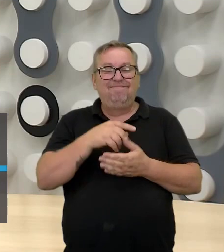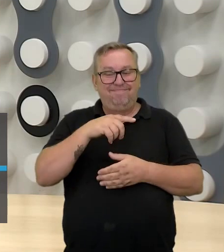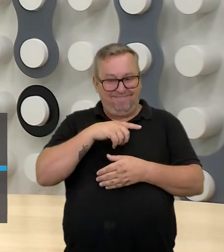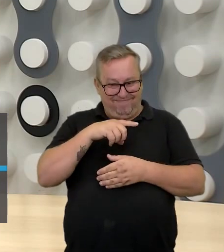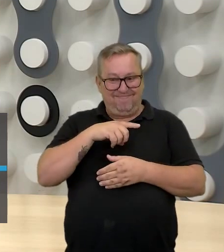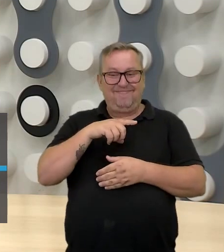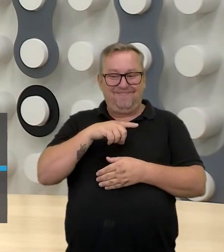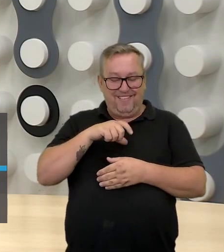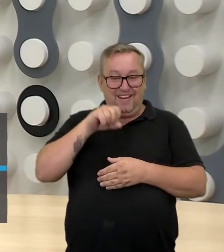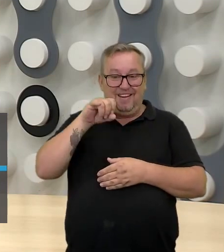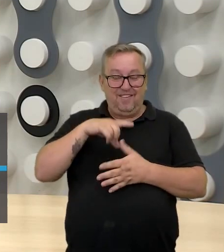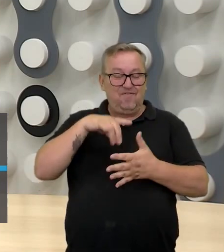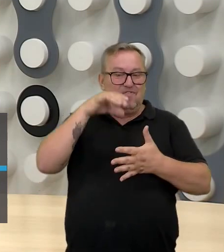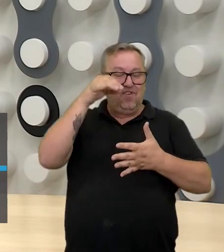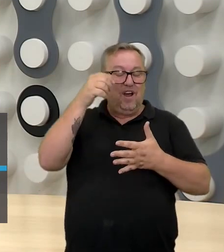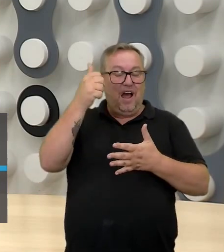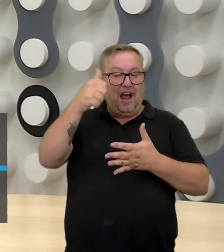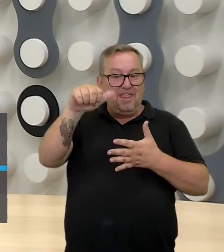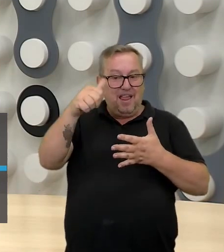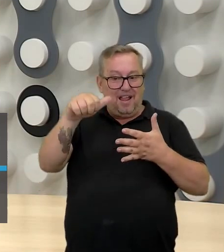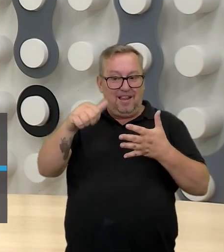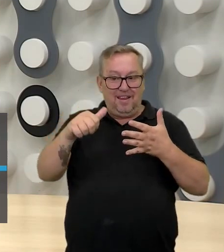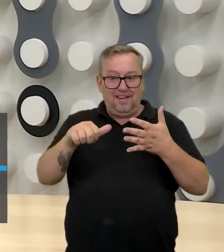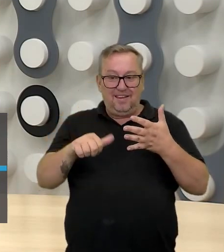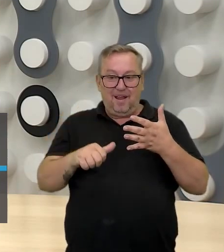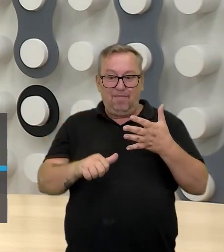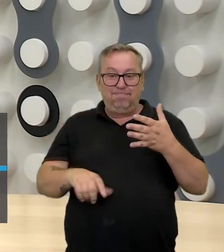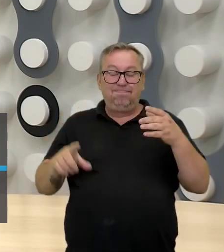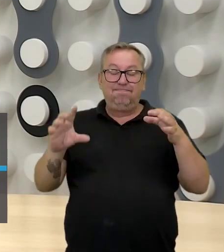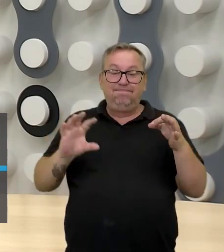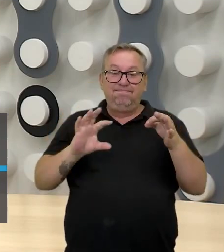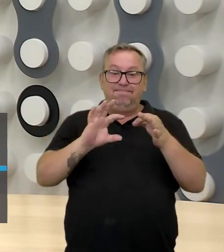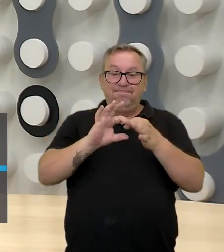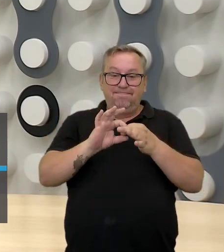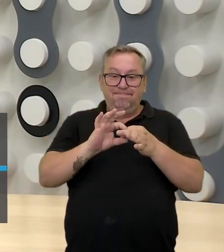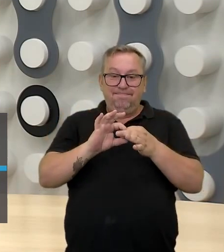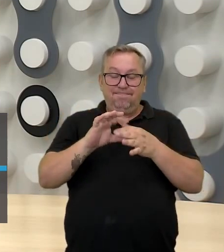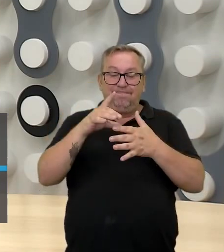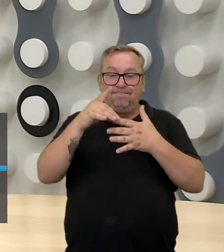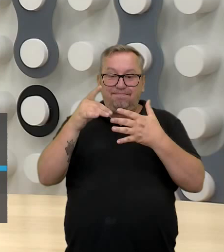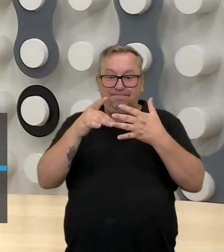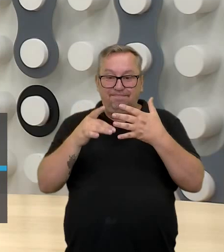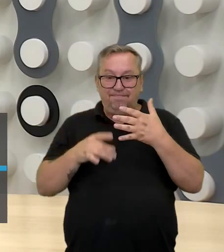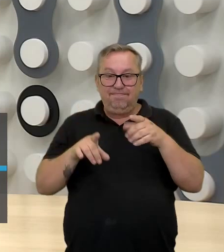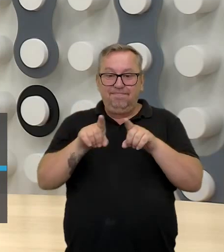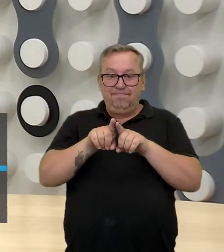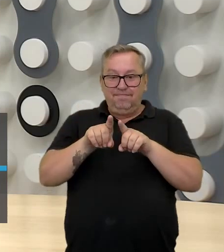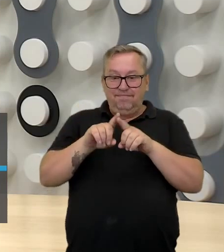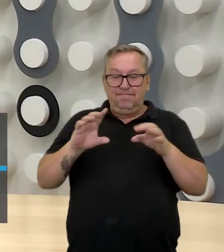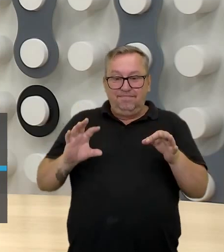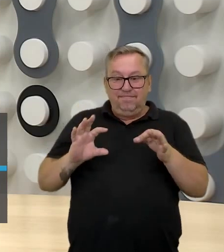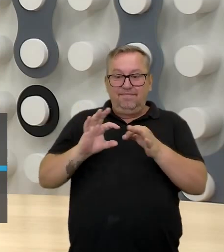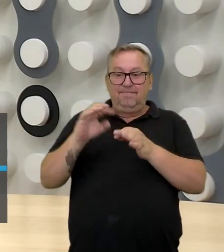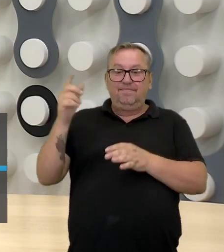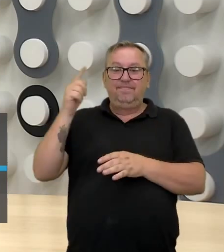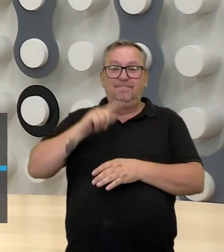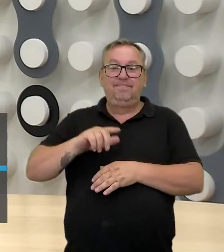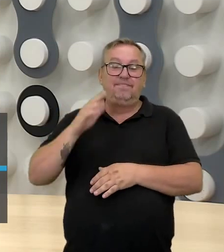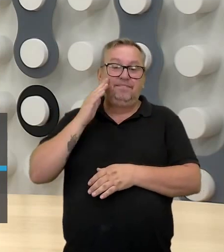todos os componentes curriculares, né, que se integram, e é essa palavra mesmo, né, você vai entender